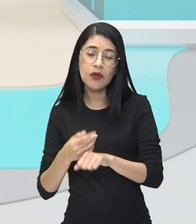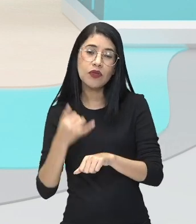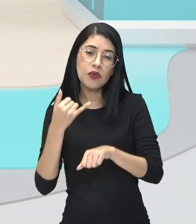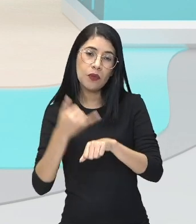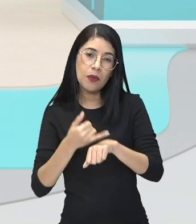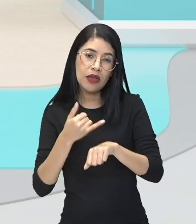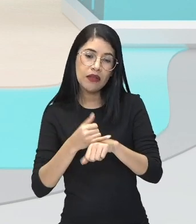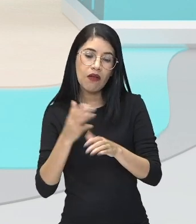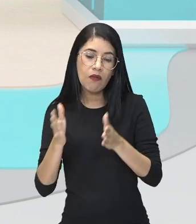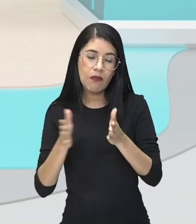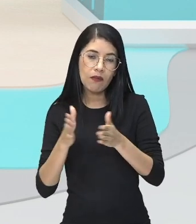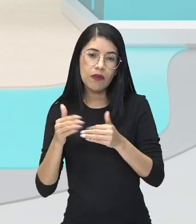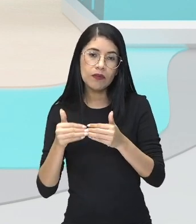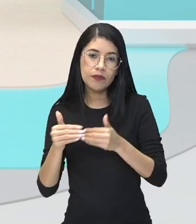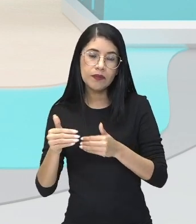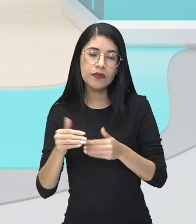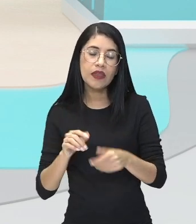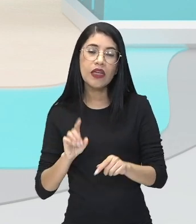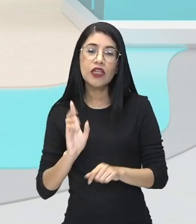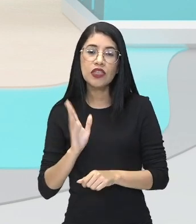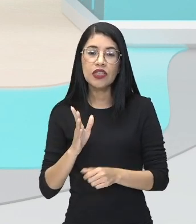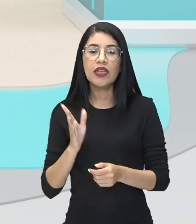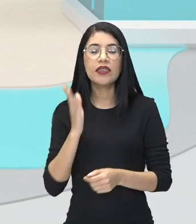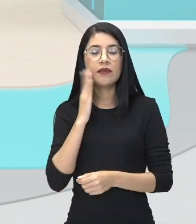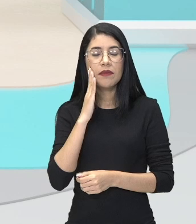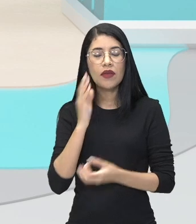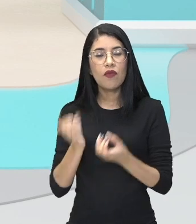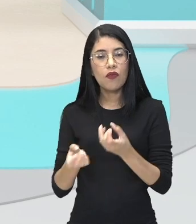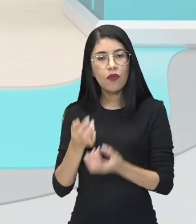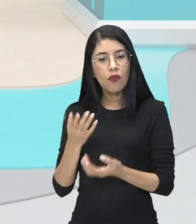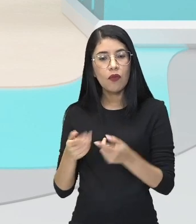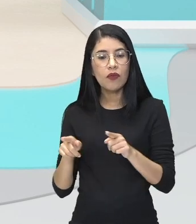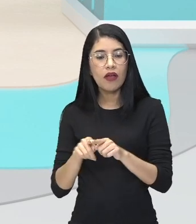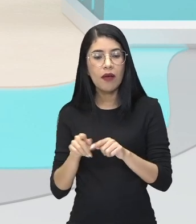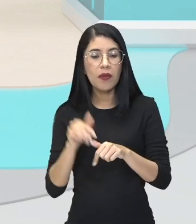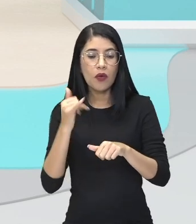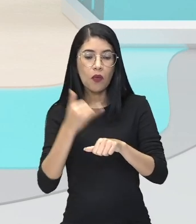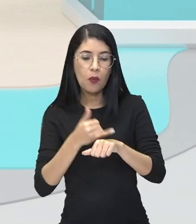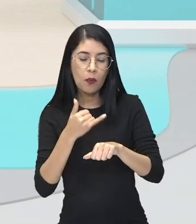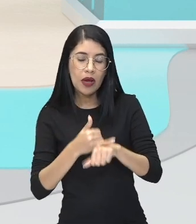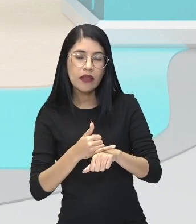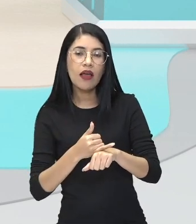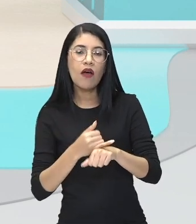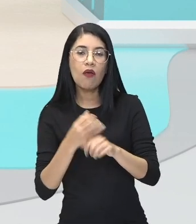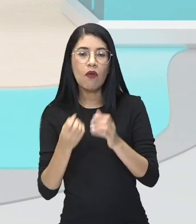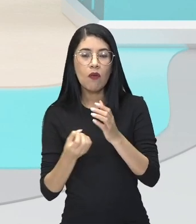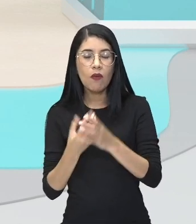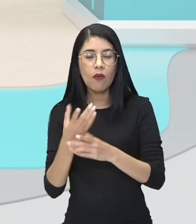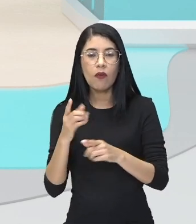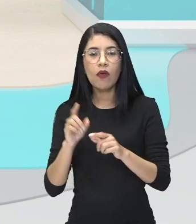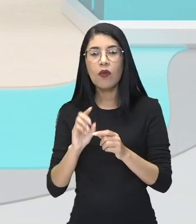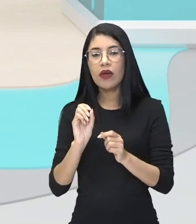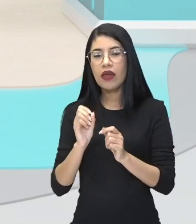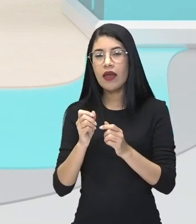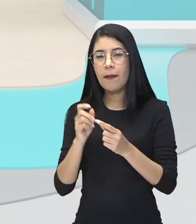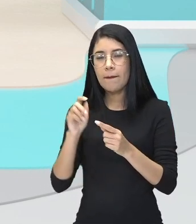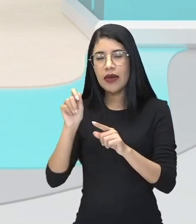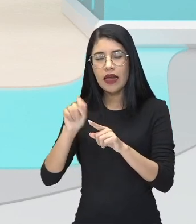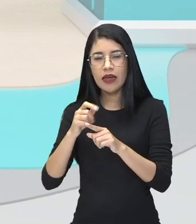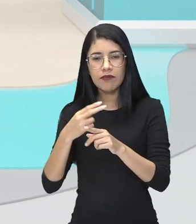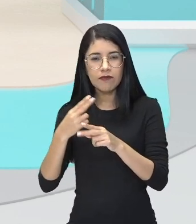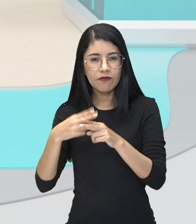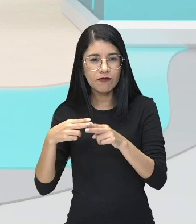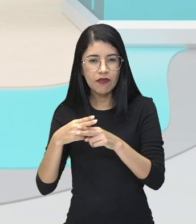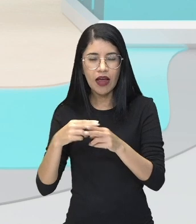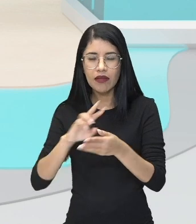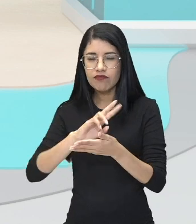vimos, o homem já tinha o domínio do fogo, já trabalhava com os metais, já criavam armas muito mais sofisticadas, suprindo ainda